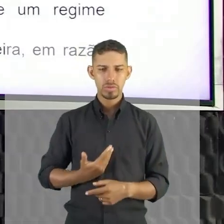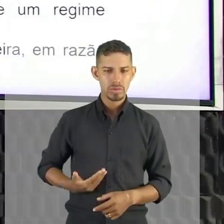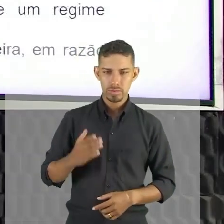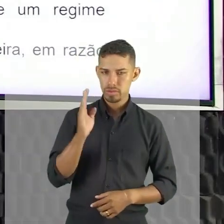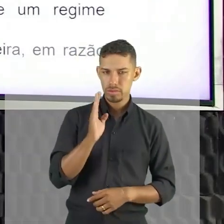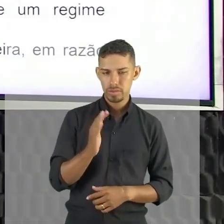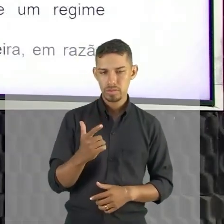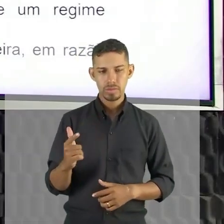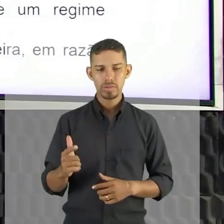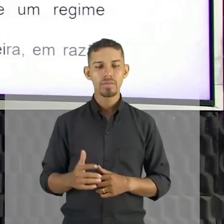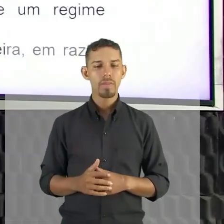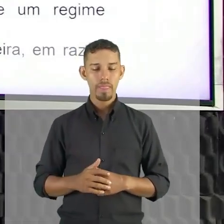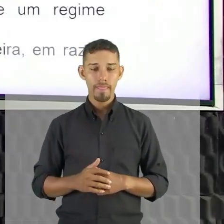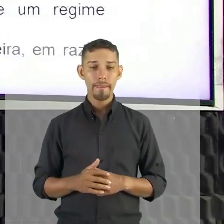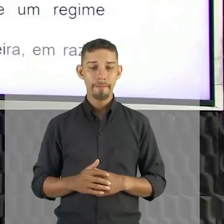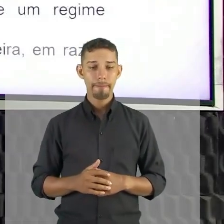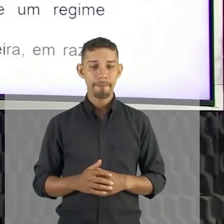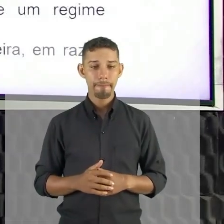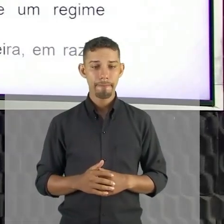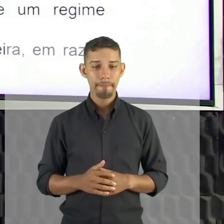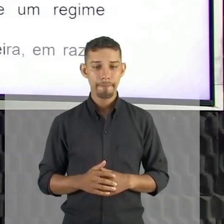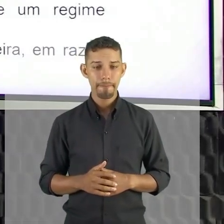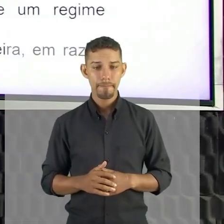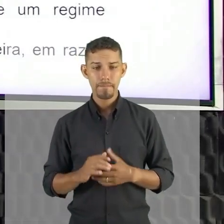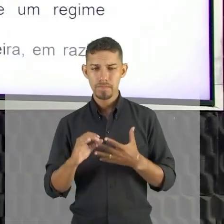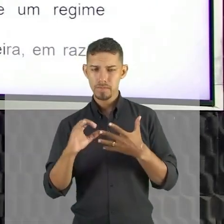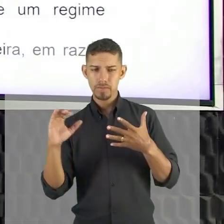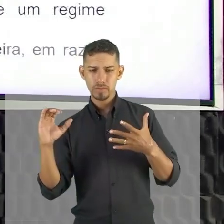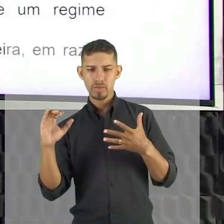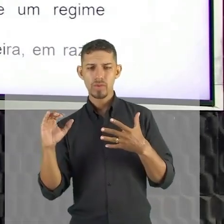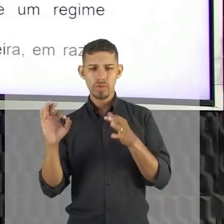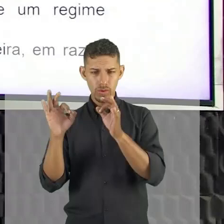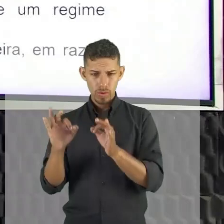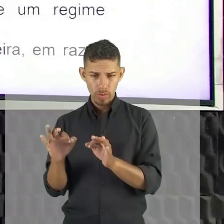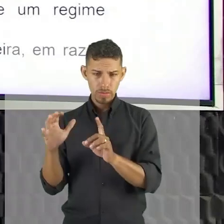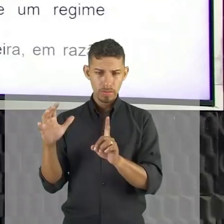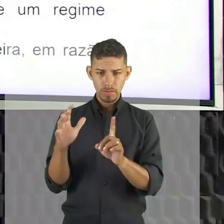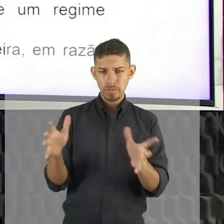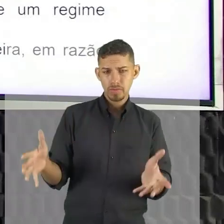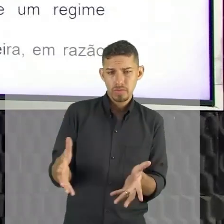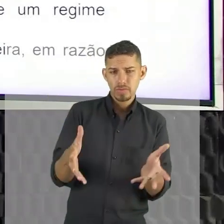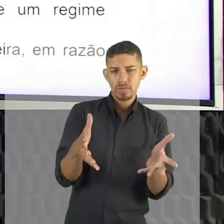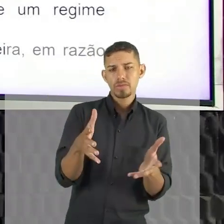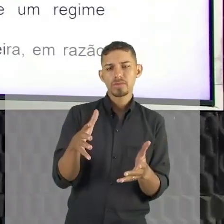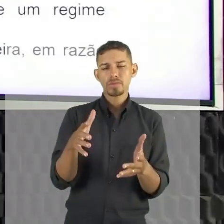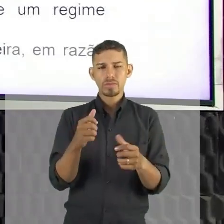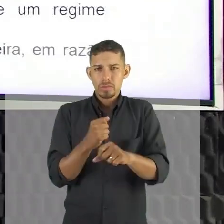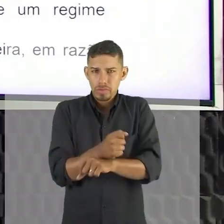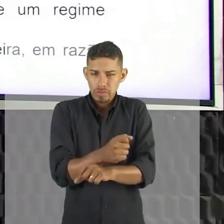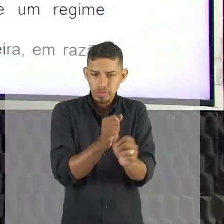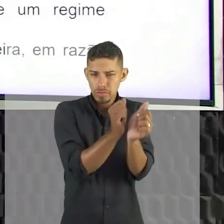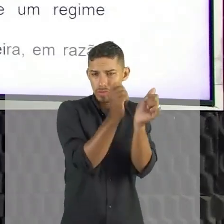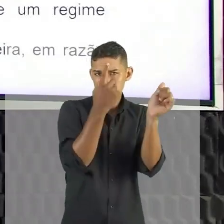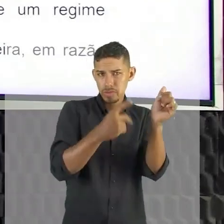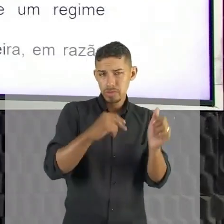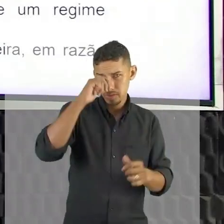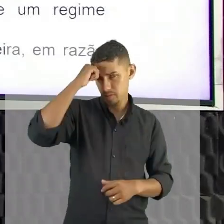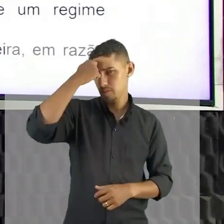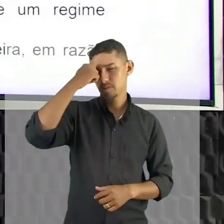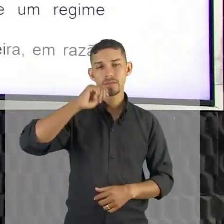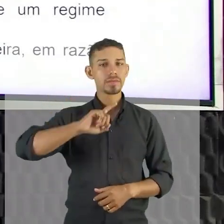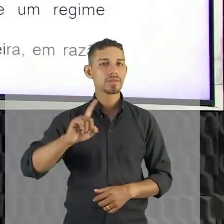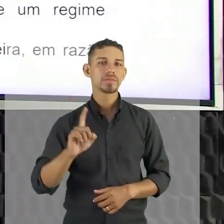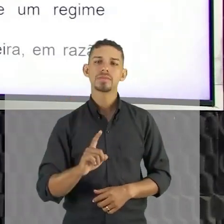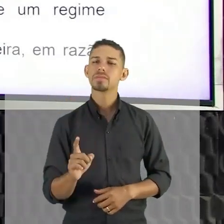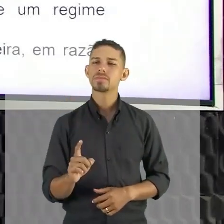brasileiro. Concretizou, letra C, a emancipação dos escravos negros? Também não, eu acabei de falar que isso não vai ser um fator, a